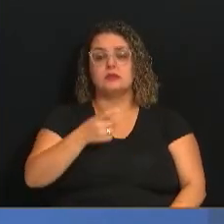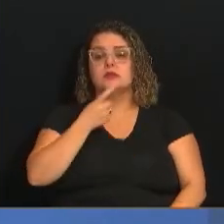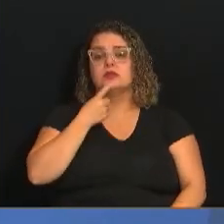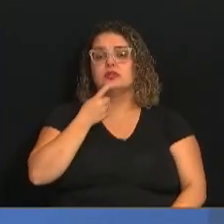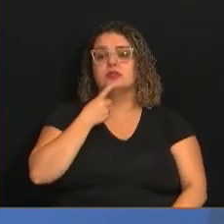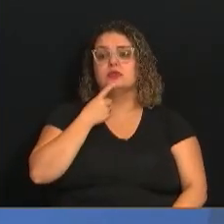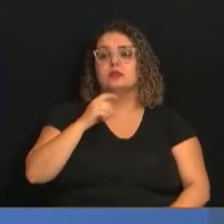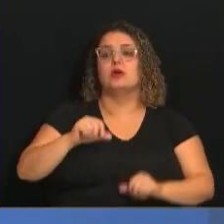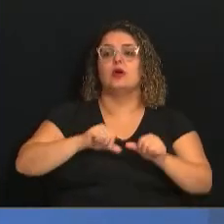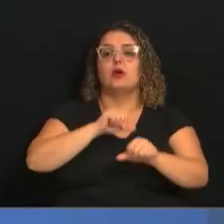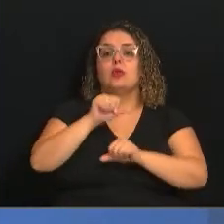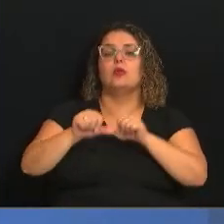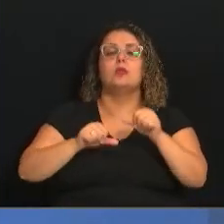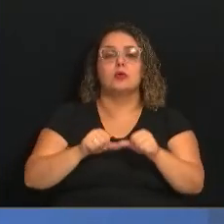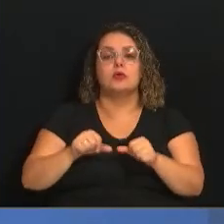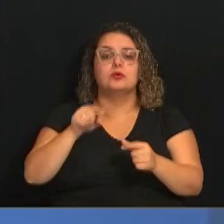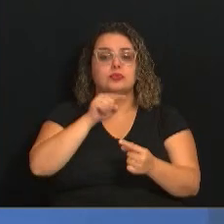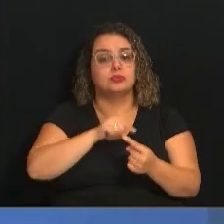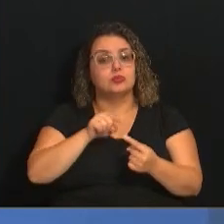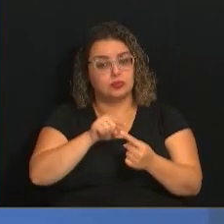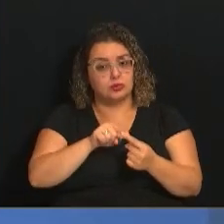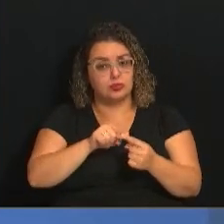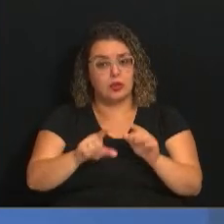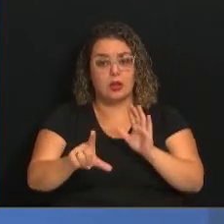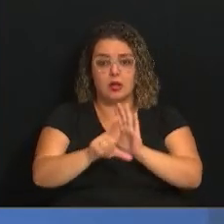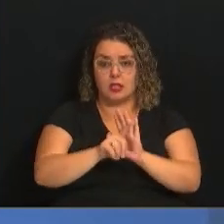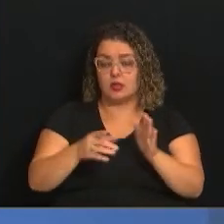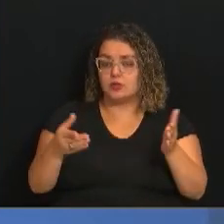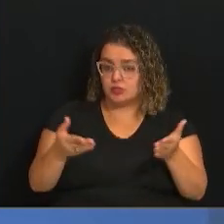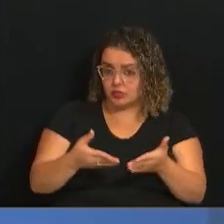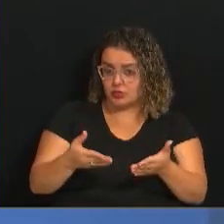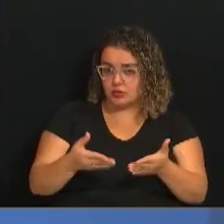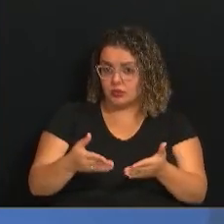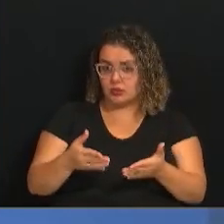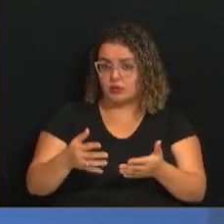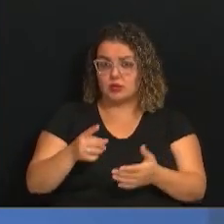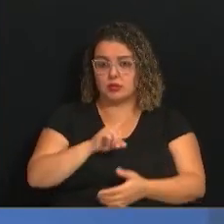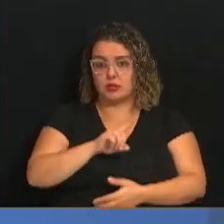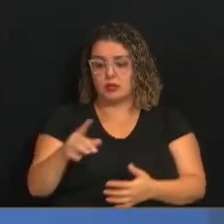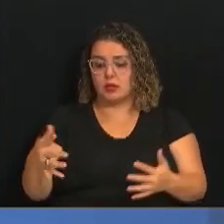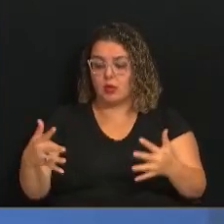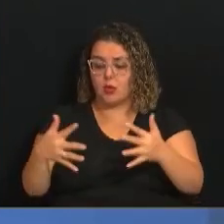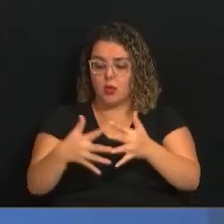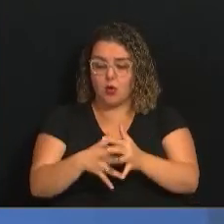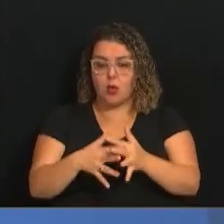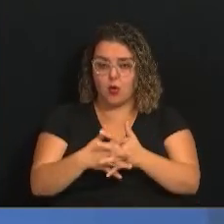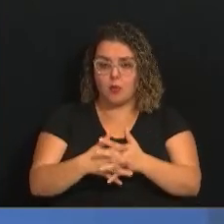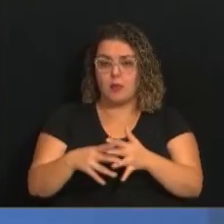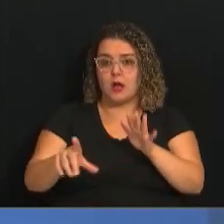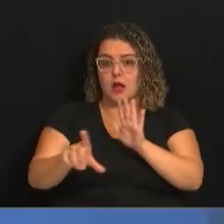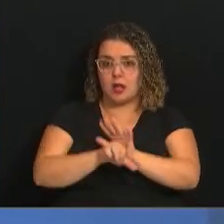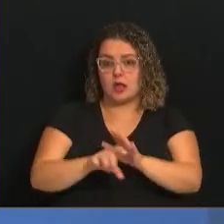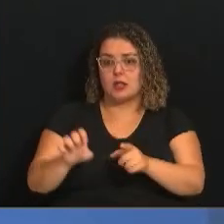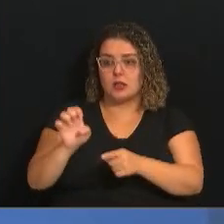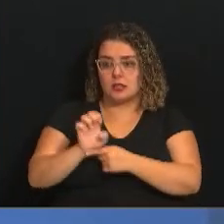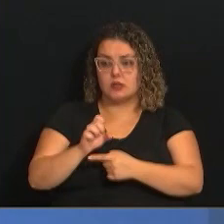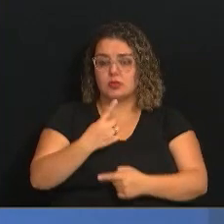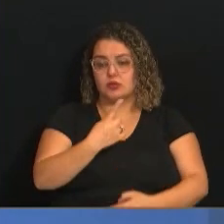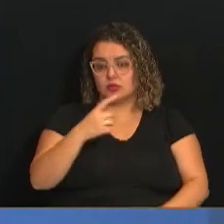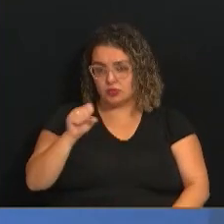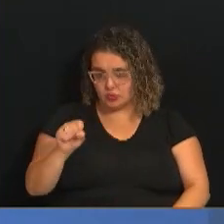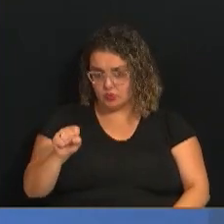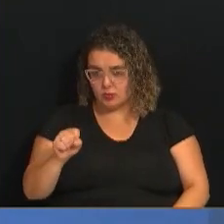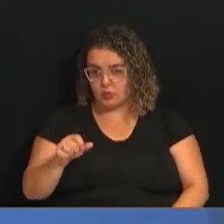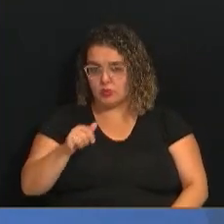alteração tem o objetivo de atualizar a lei vigente para que não conflite com uma lei estadual de 2018, estabelecendo, por